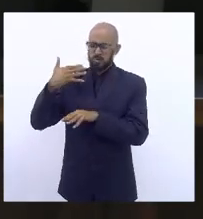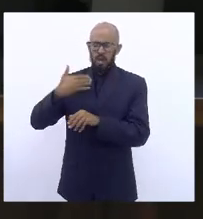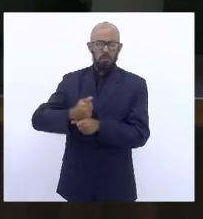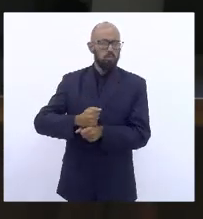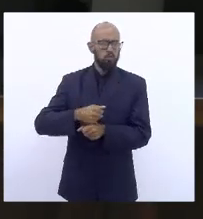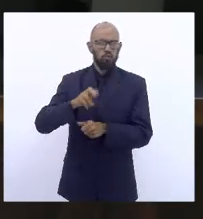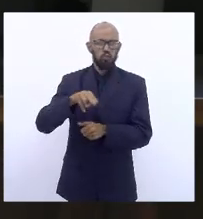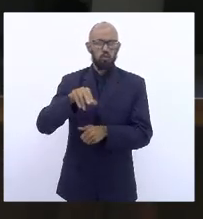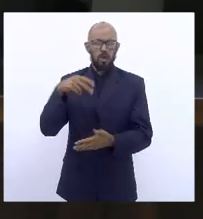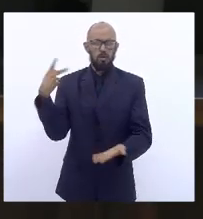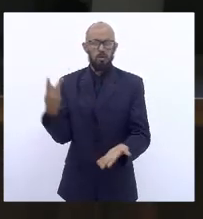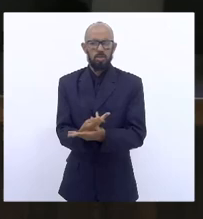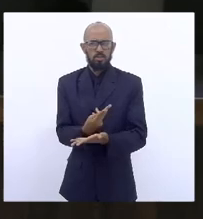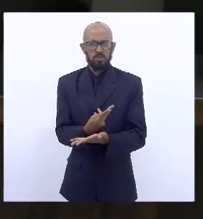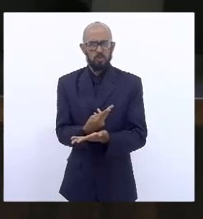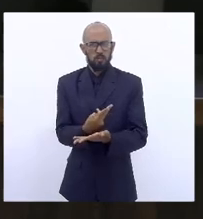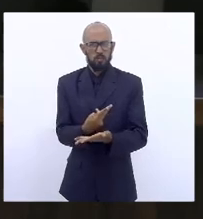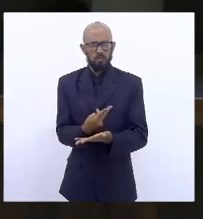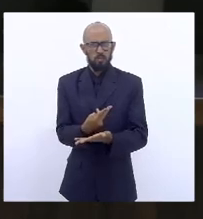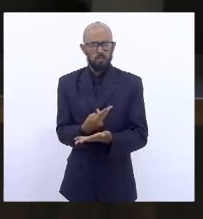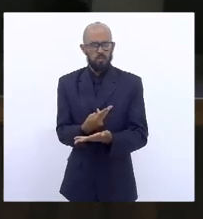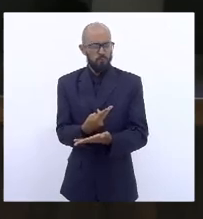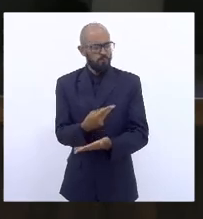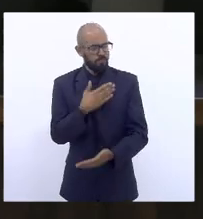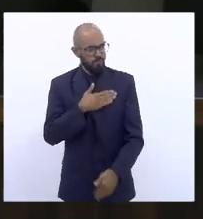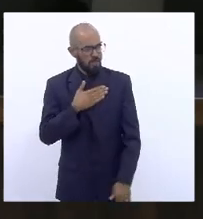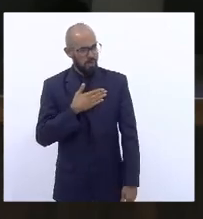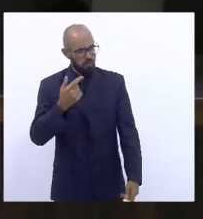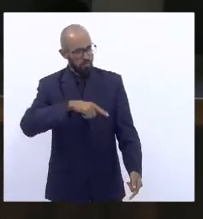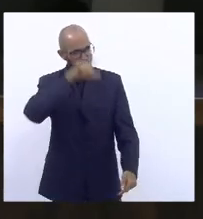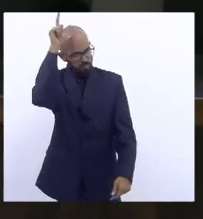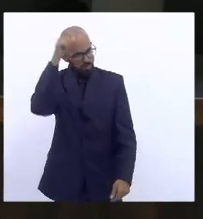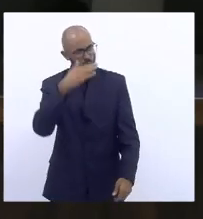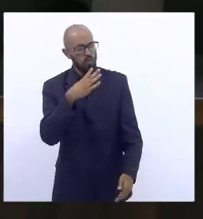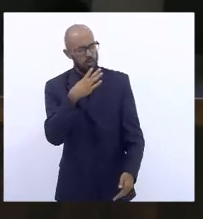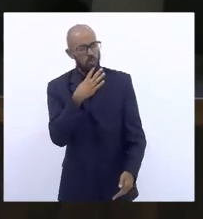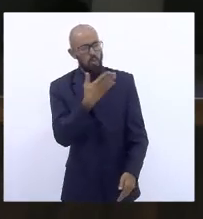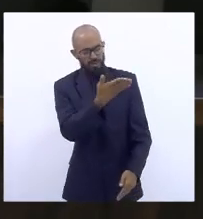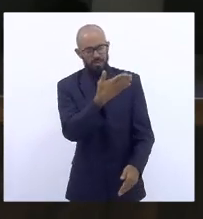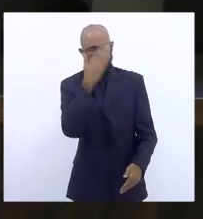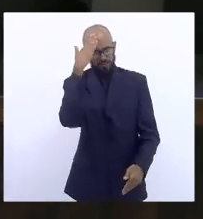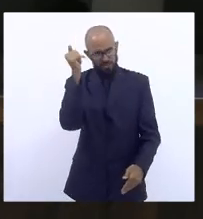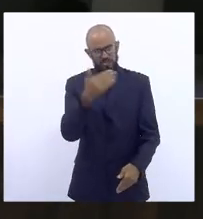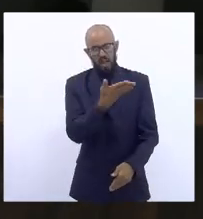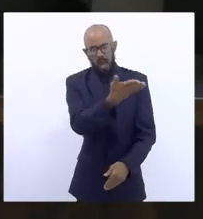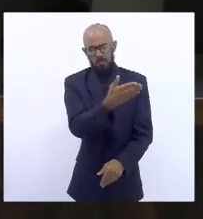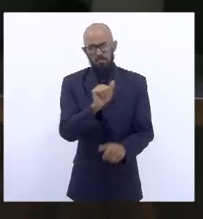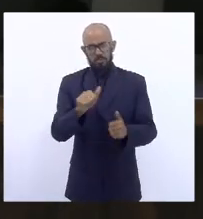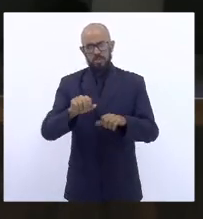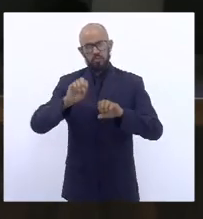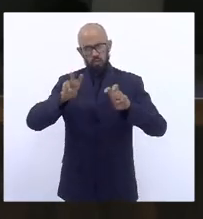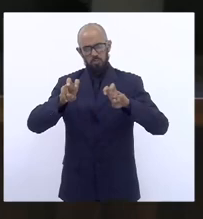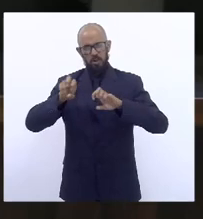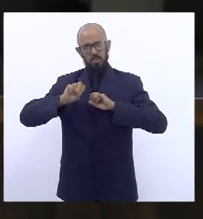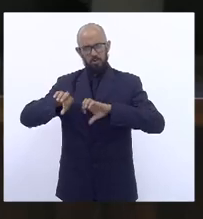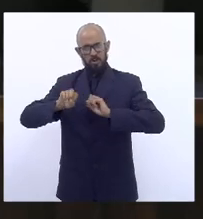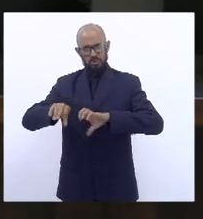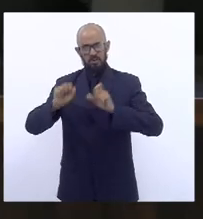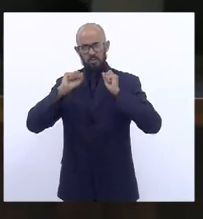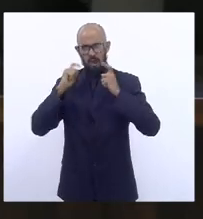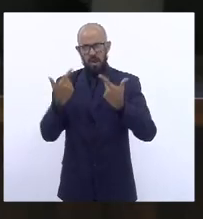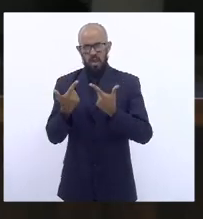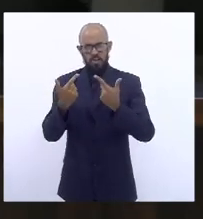Nunca houve, querido Luiz Paulo, que conhece bem a pauta, acompanha bem a pauta da educação na Assembleia, nunca houve uma